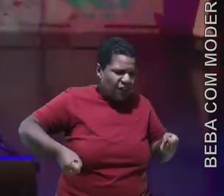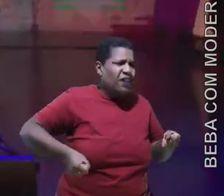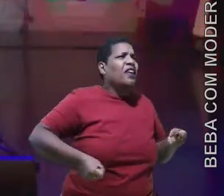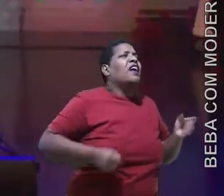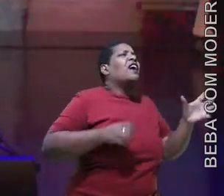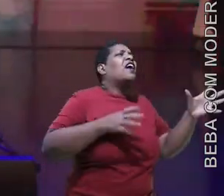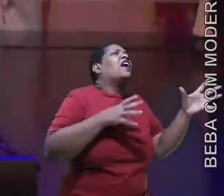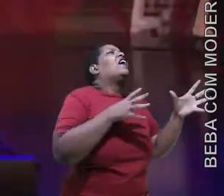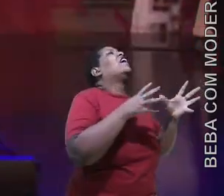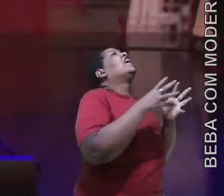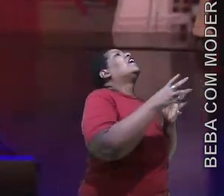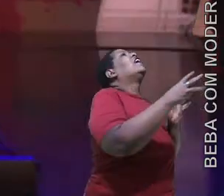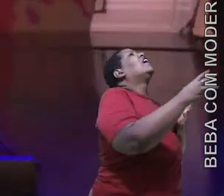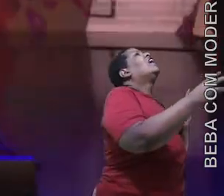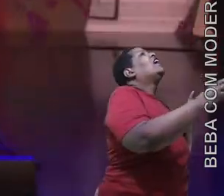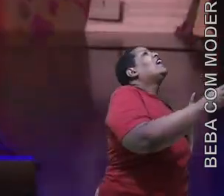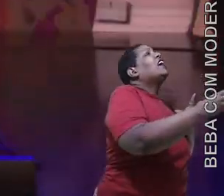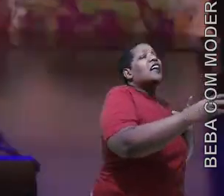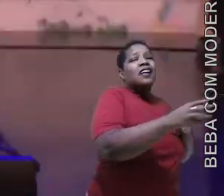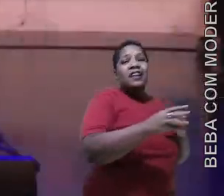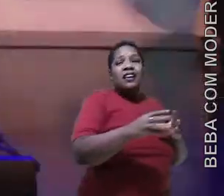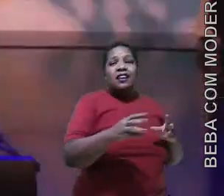E aí